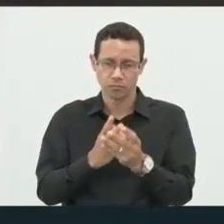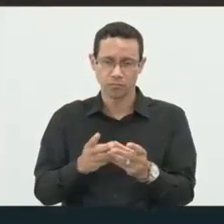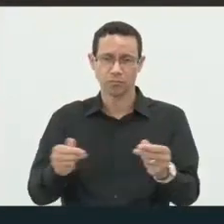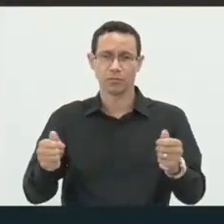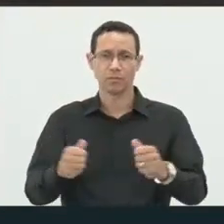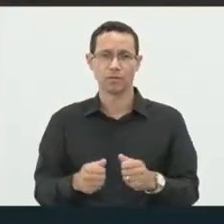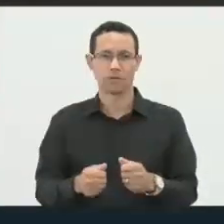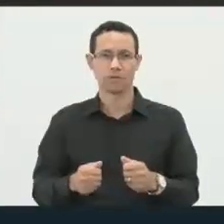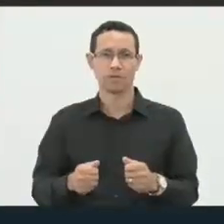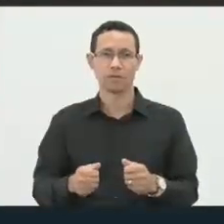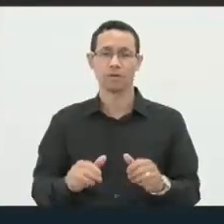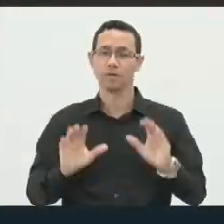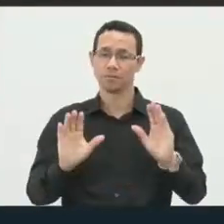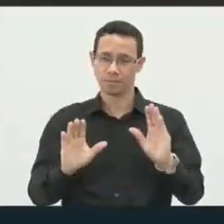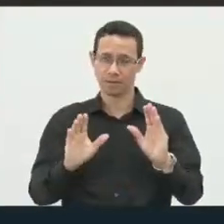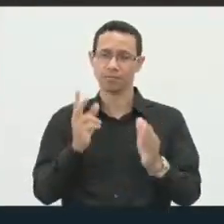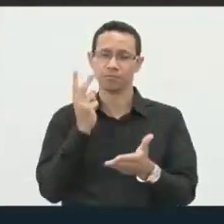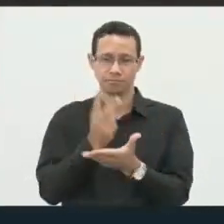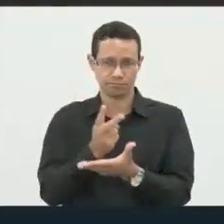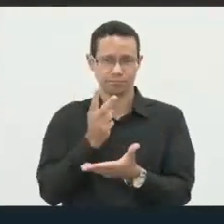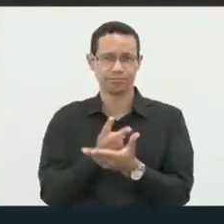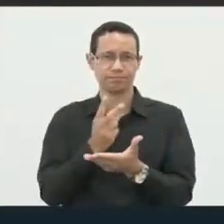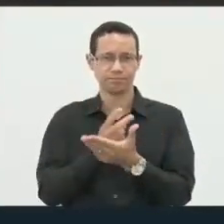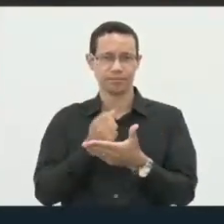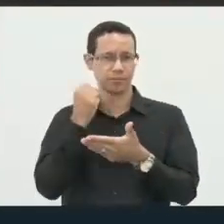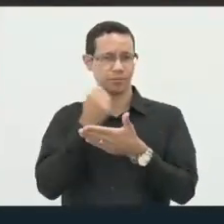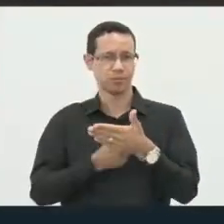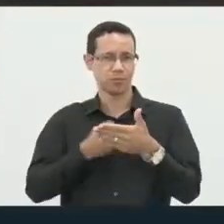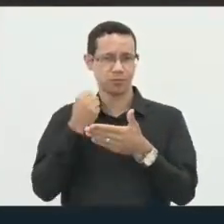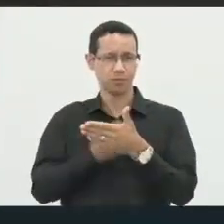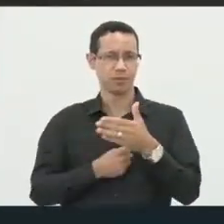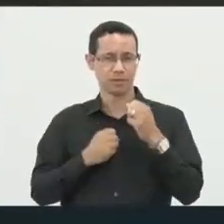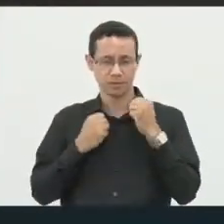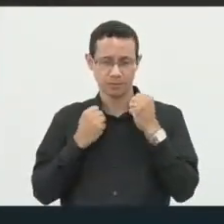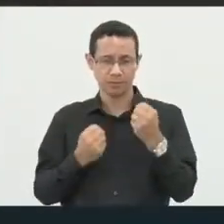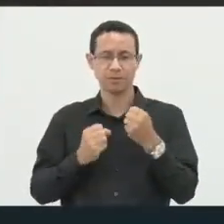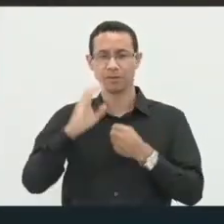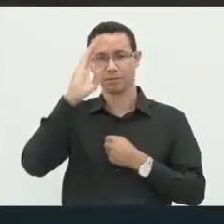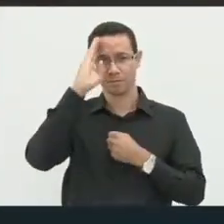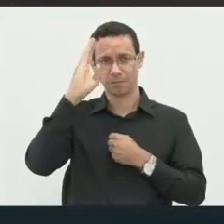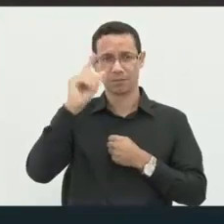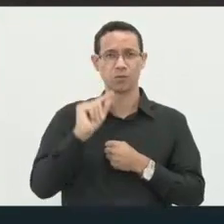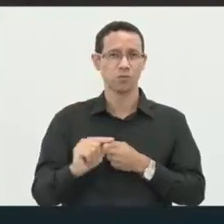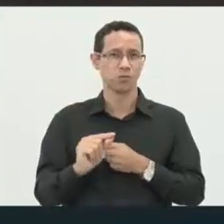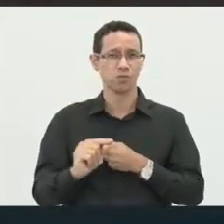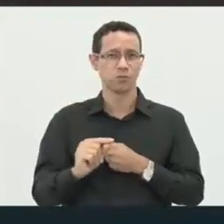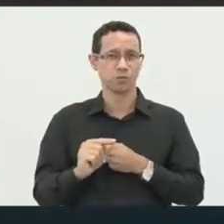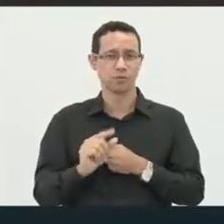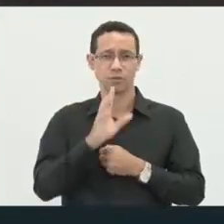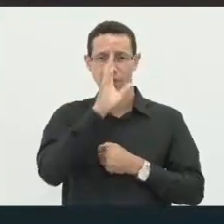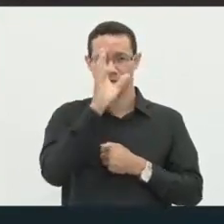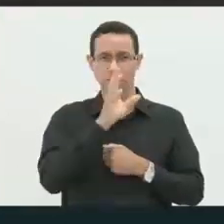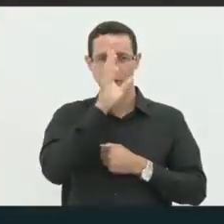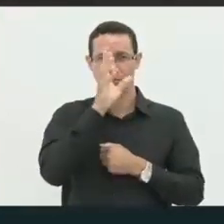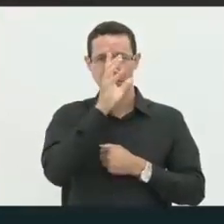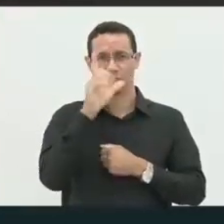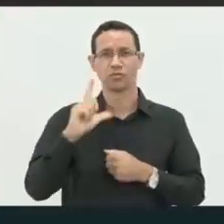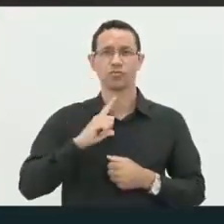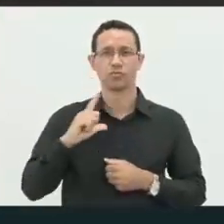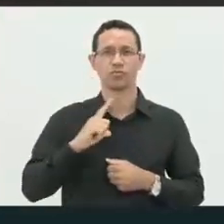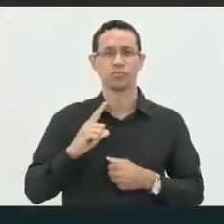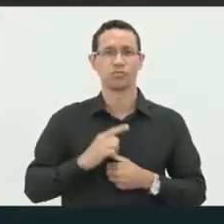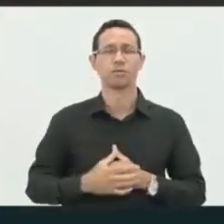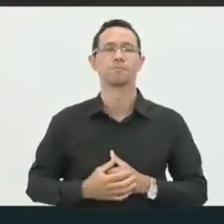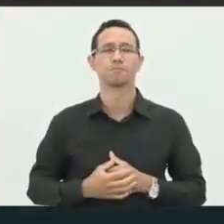temos que lutar muito principalmente com a forma irregular que está sendo de